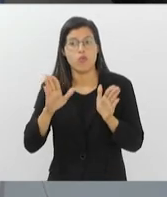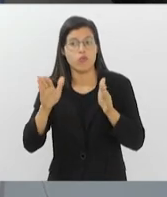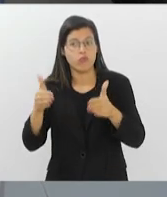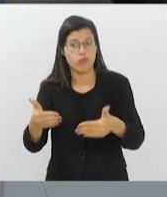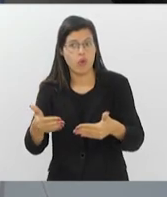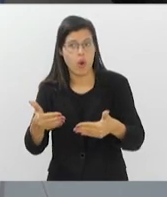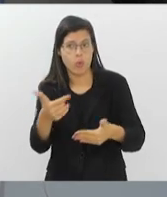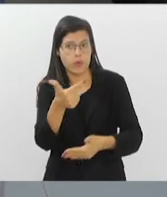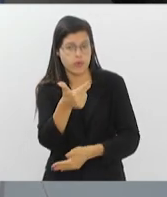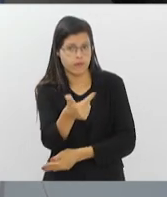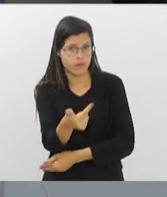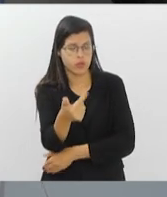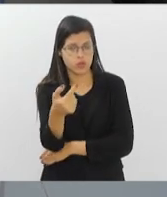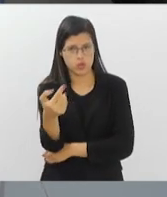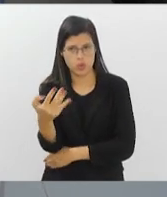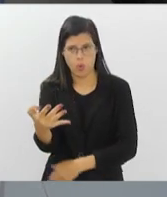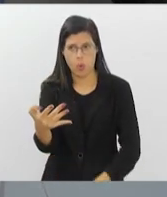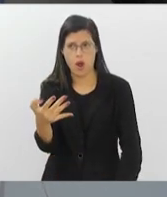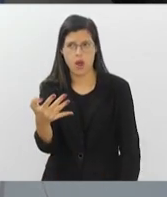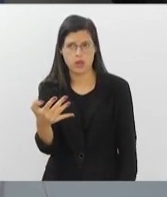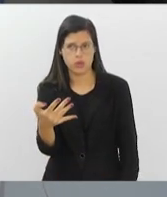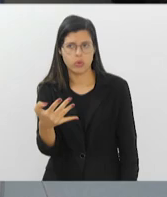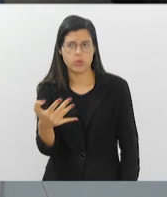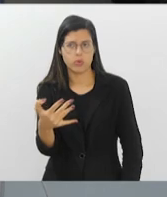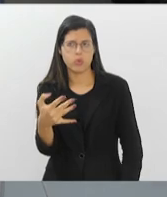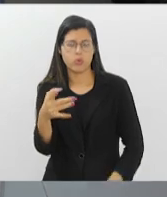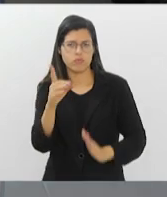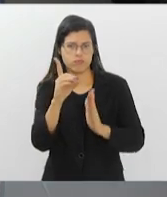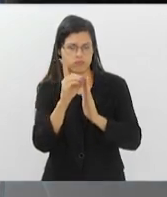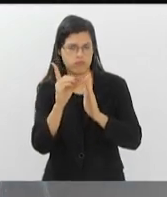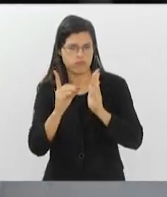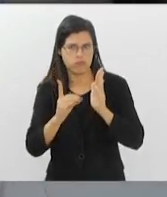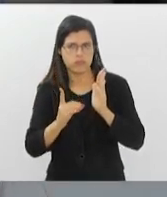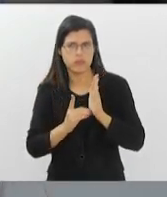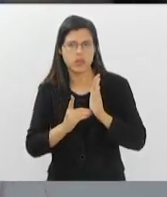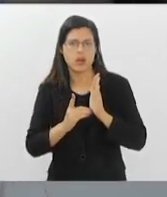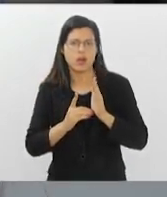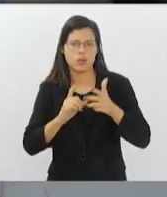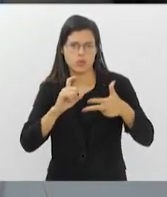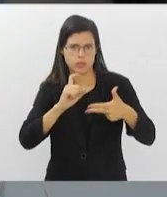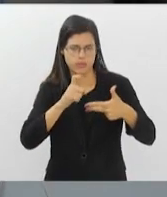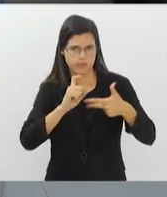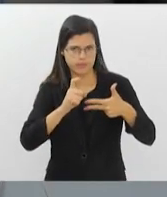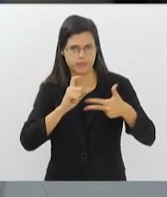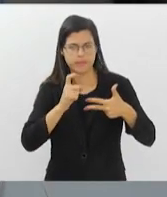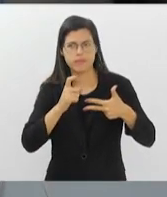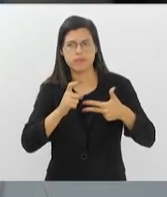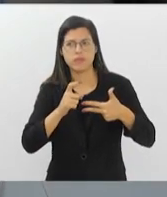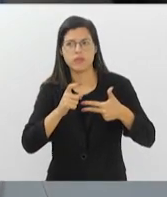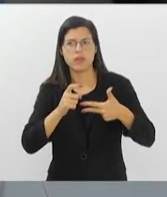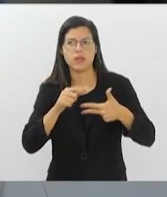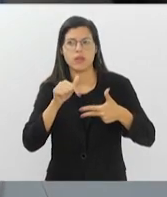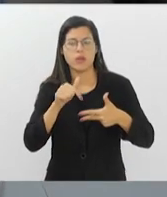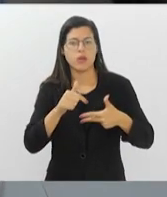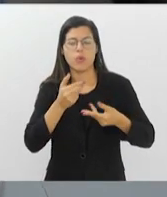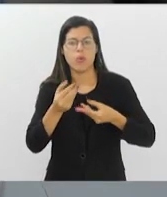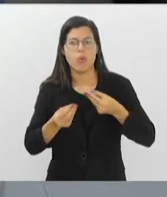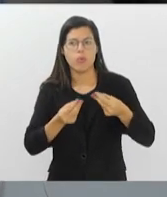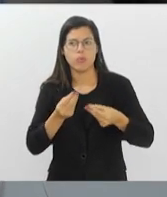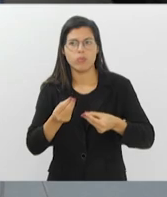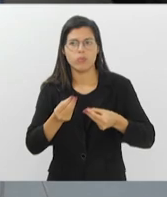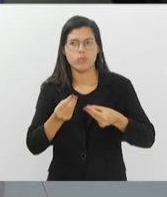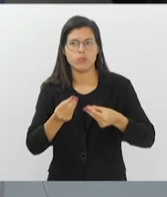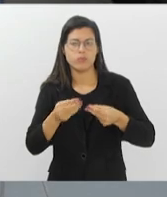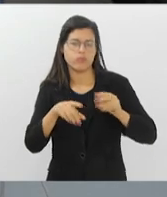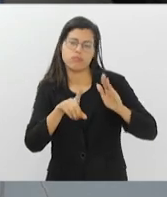de 24, definidos por decreto do Poder Executivo, que se orientará no previsto na